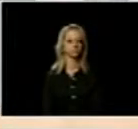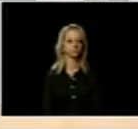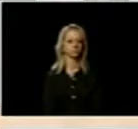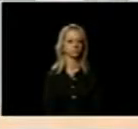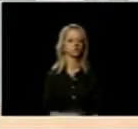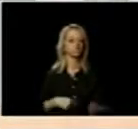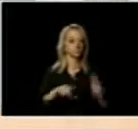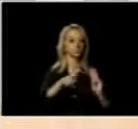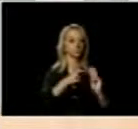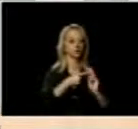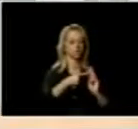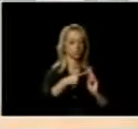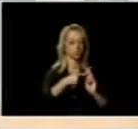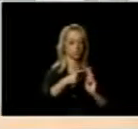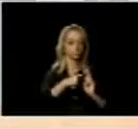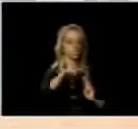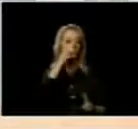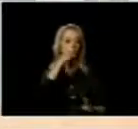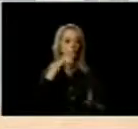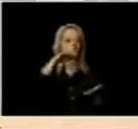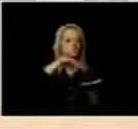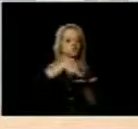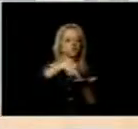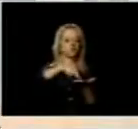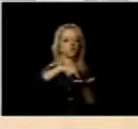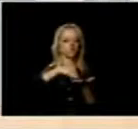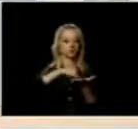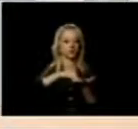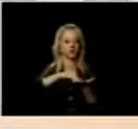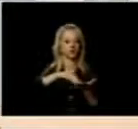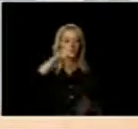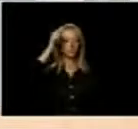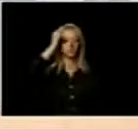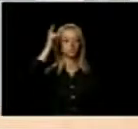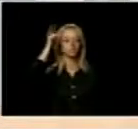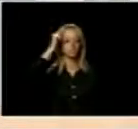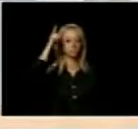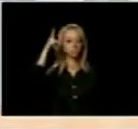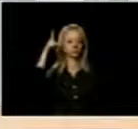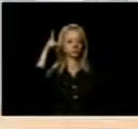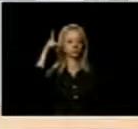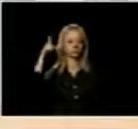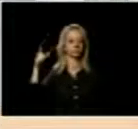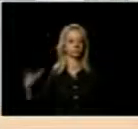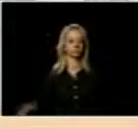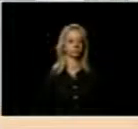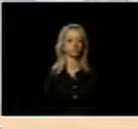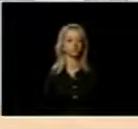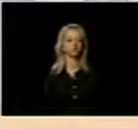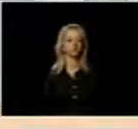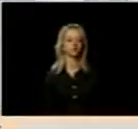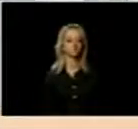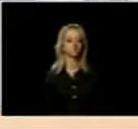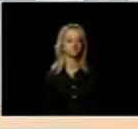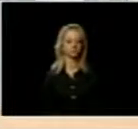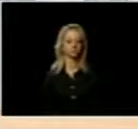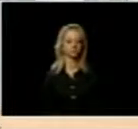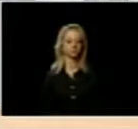pela Secretaria de Turismo e Cultura, através de uma comissão executiva, na forma como dispuser o seu regulamento.